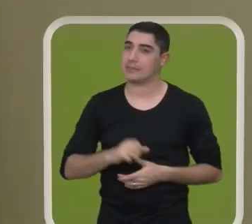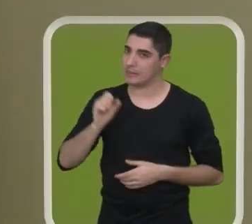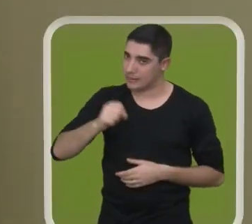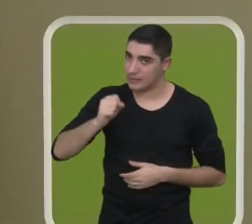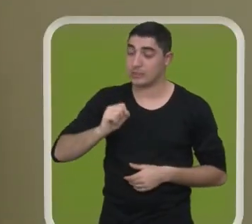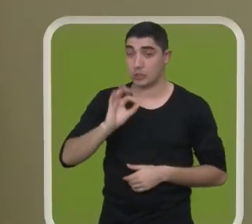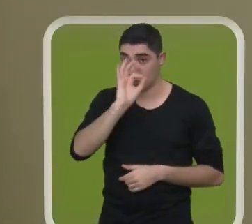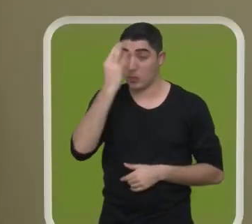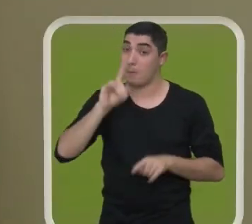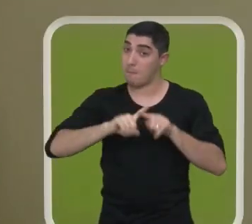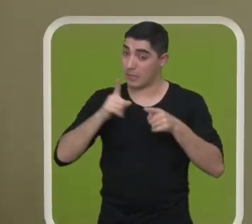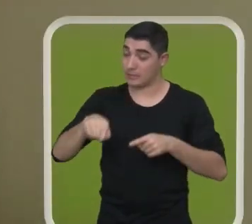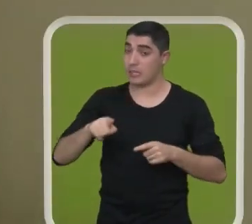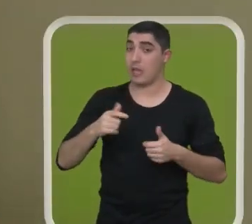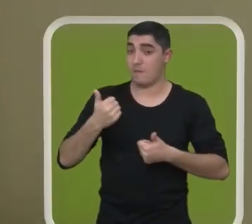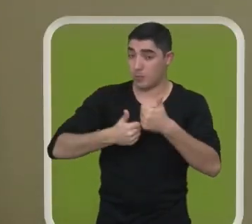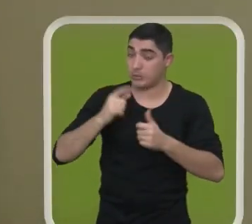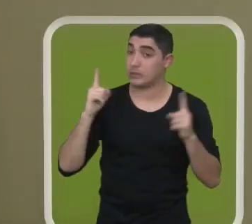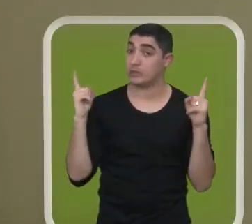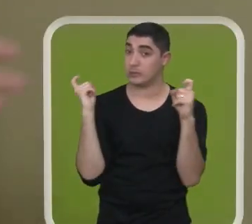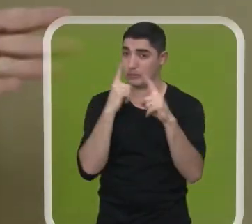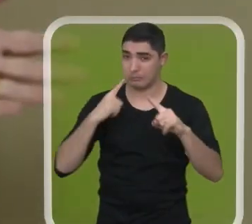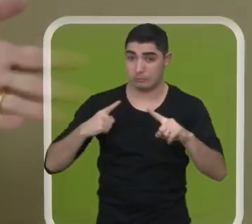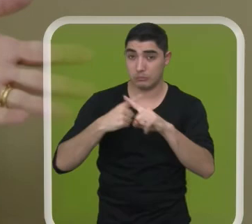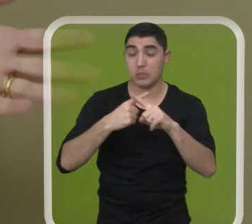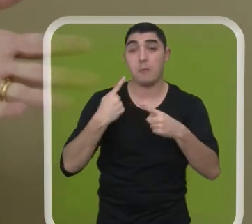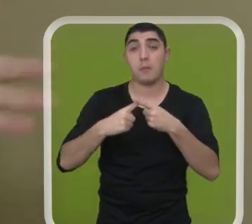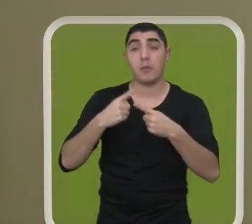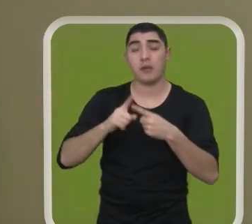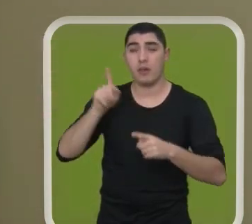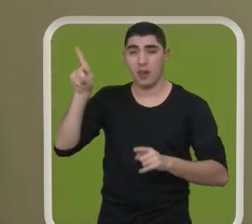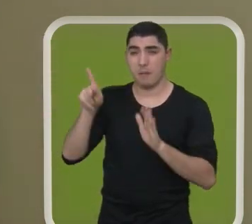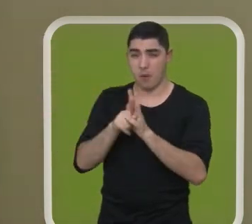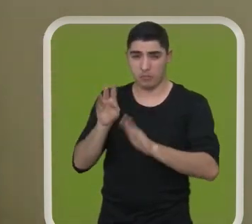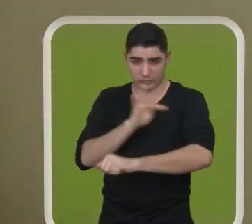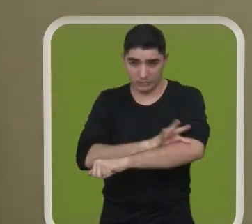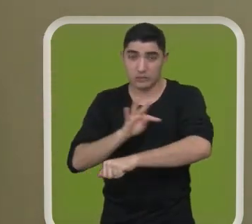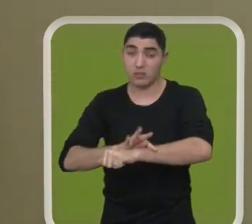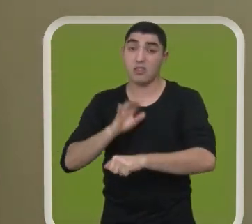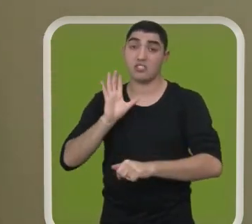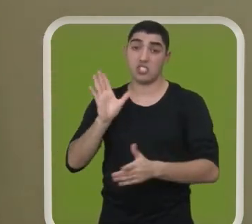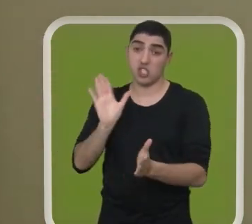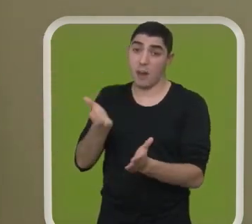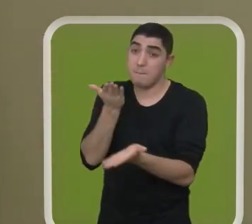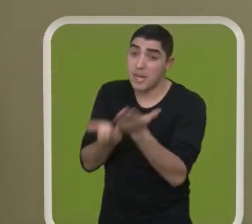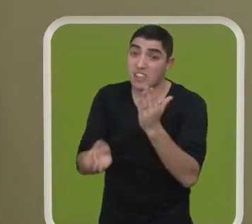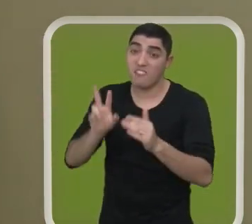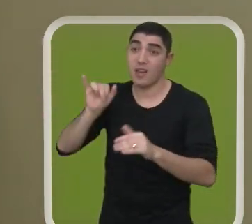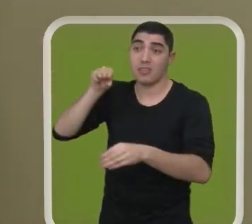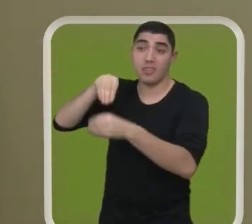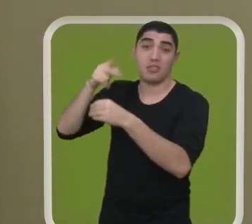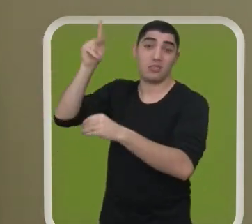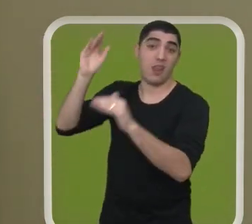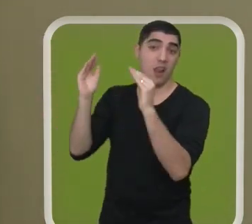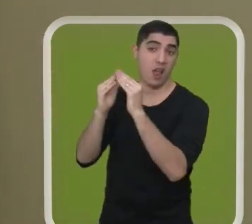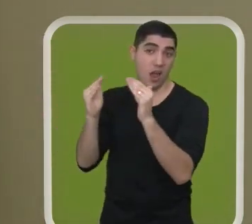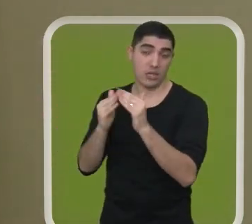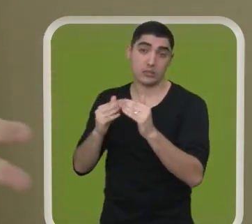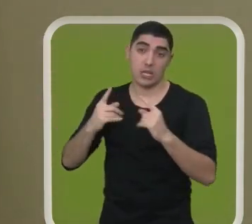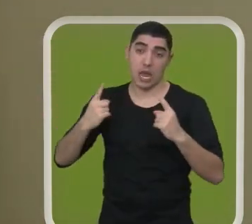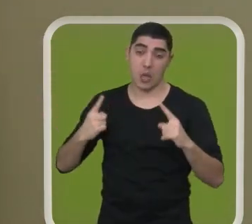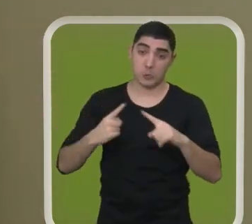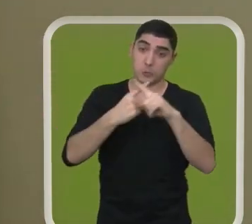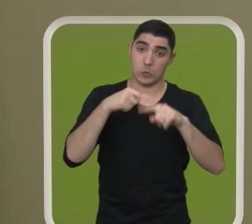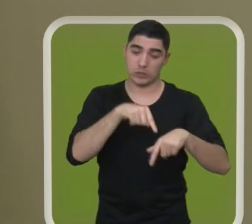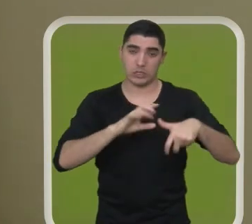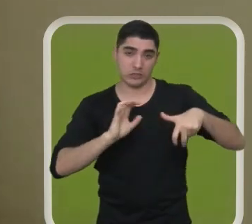muito complicado. Taquaritinga vem de derrota em Guarulhos para o Flamengo, vai jogar em casa contra o Joseense e vai querer